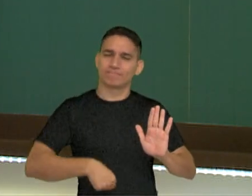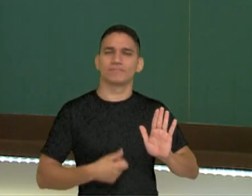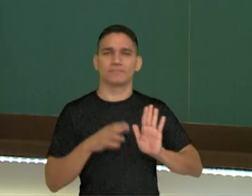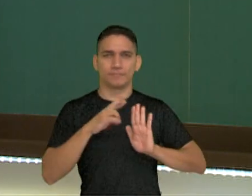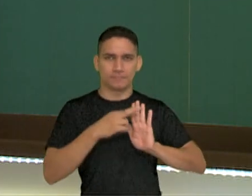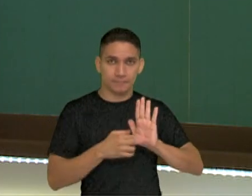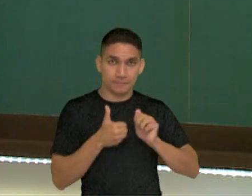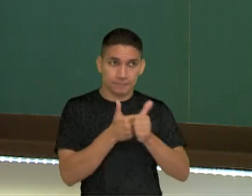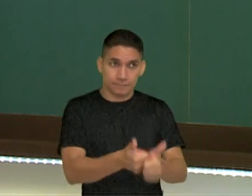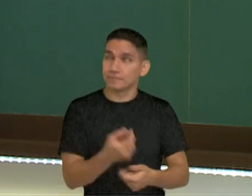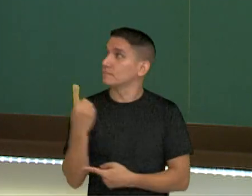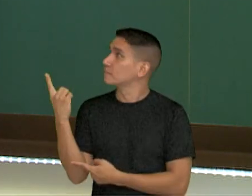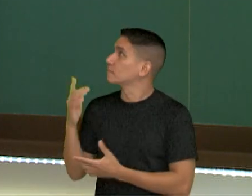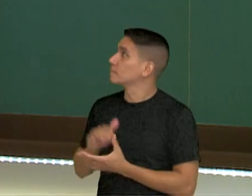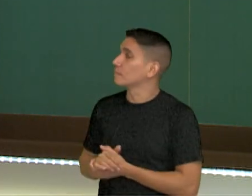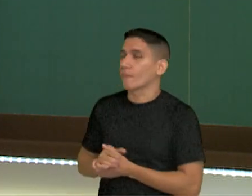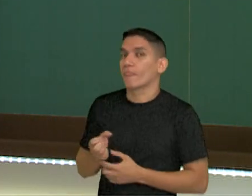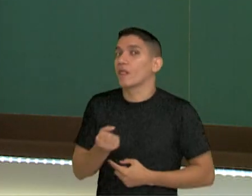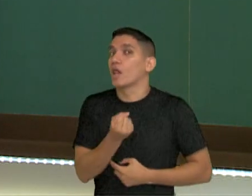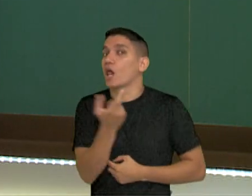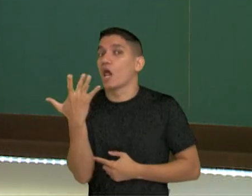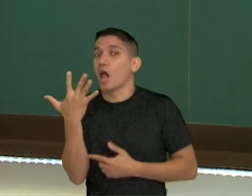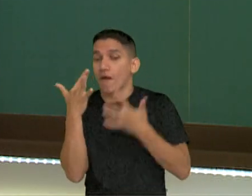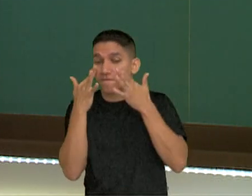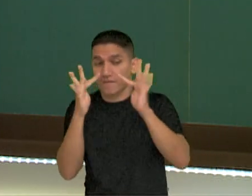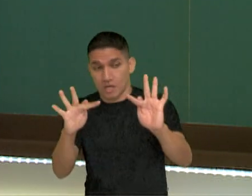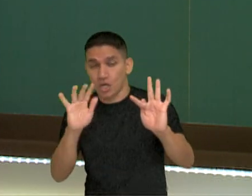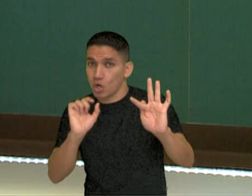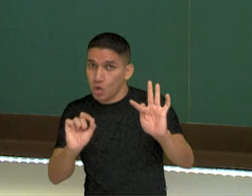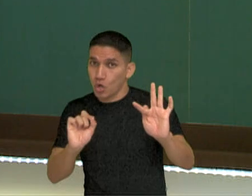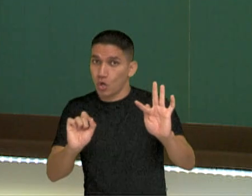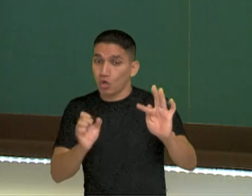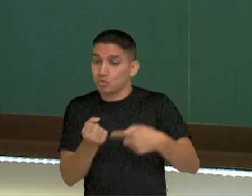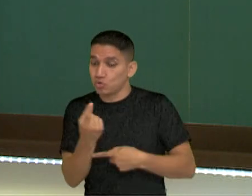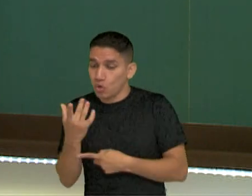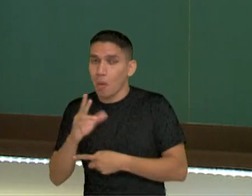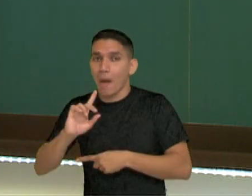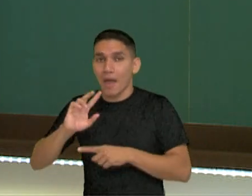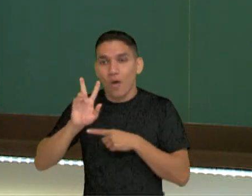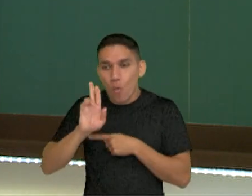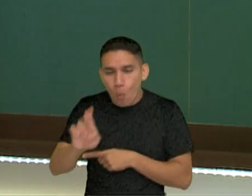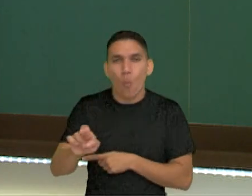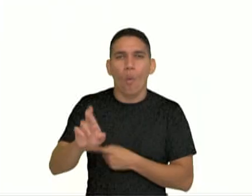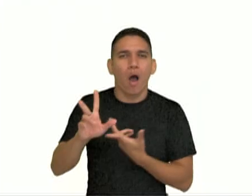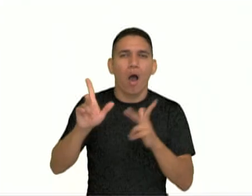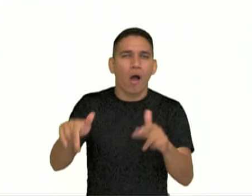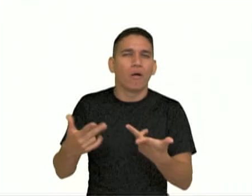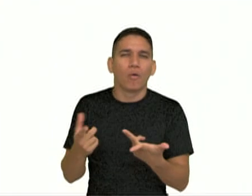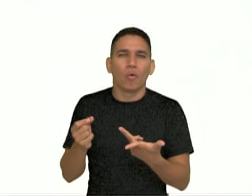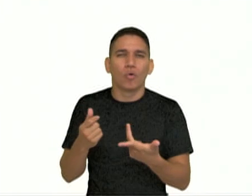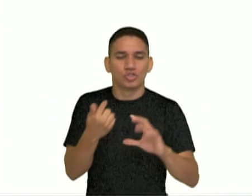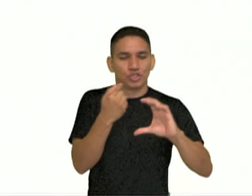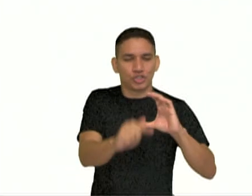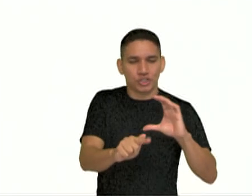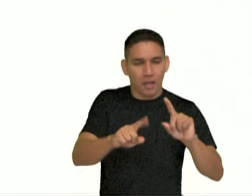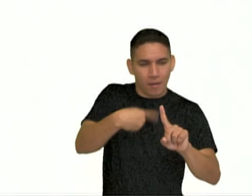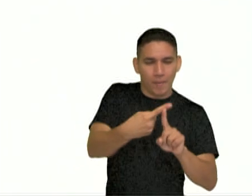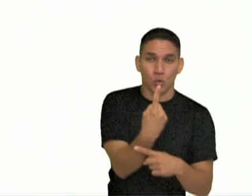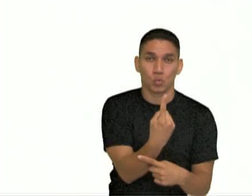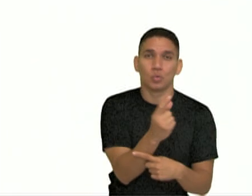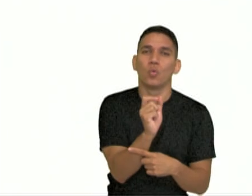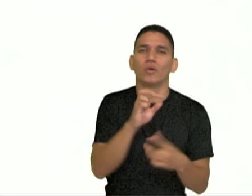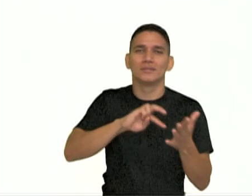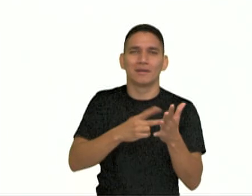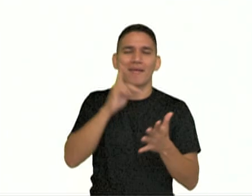só, o número de fenótipos é igual ao número de genes mais 1. Que é isso que a gente está vendo aqui, ó.